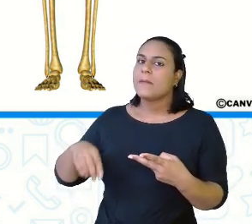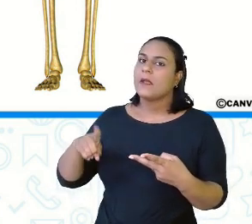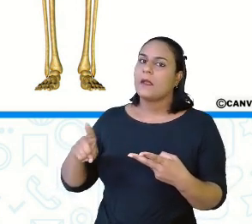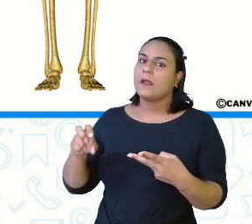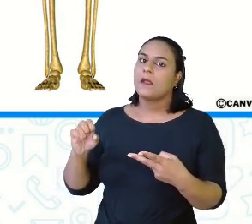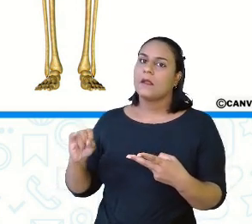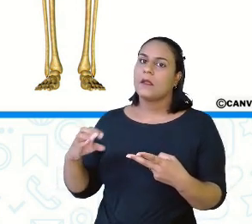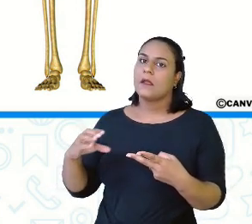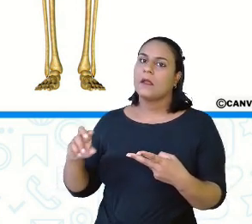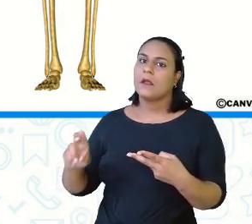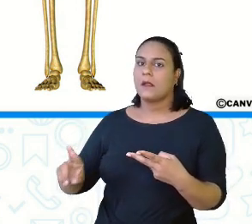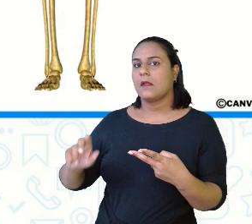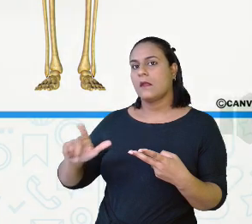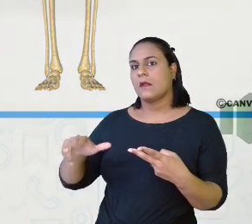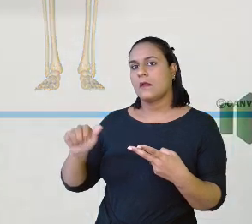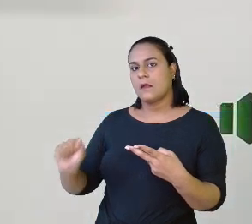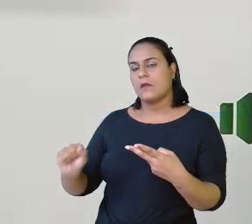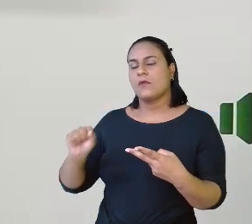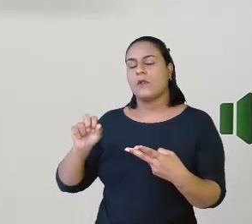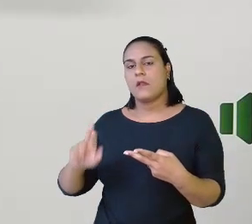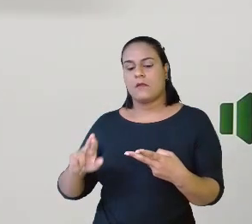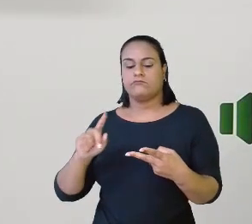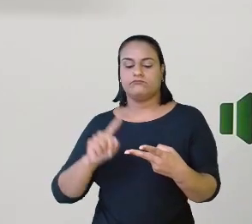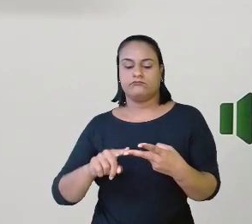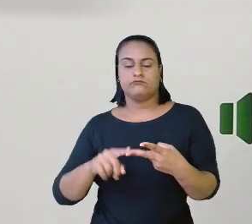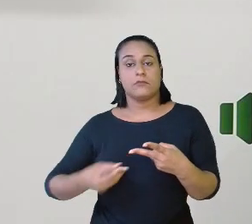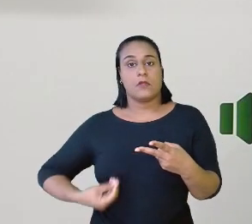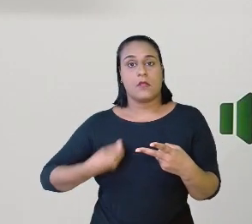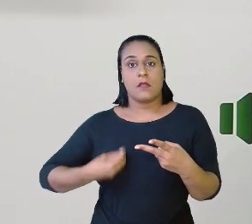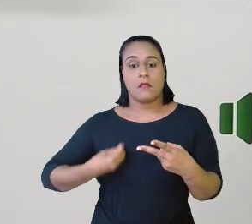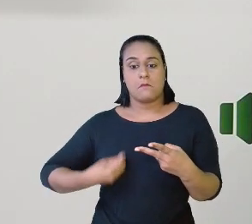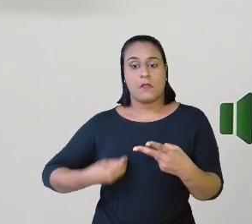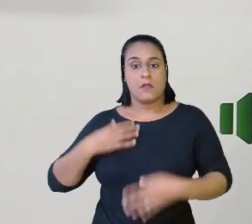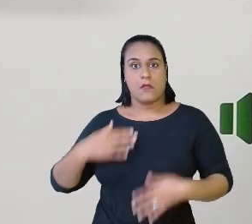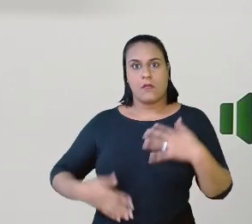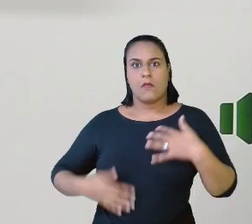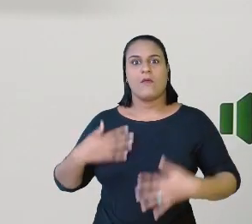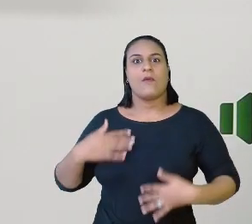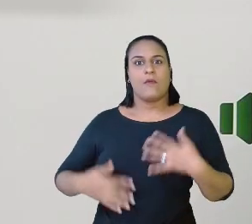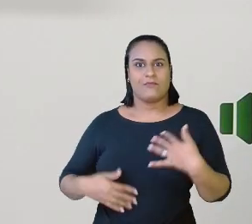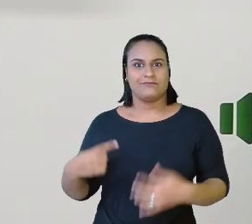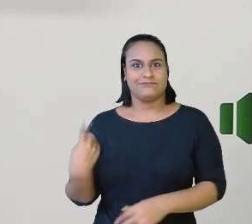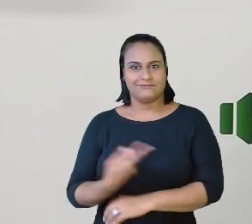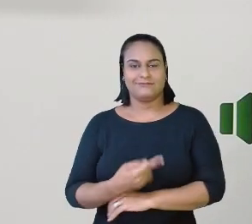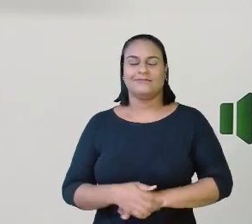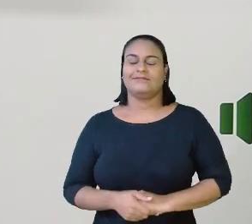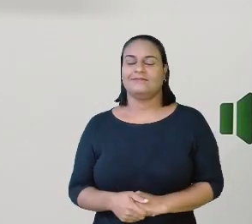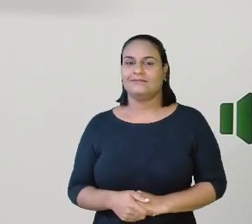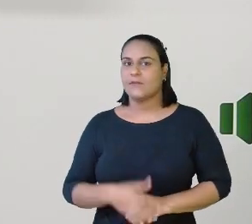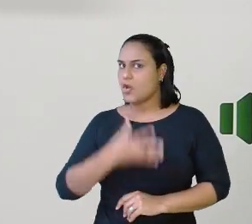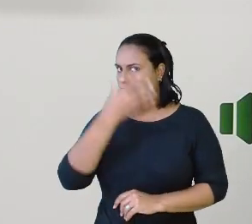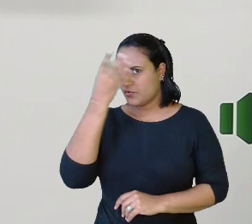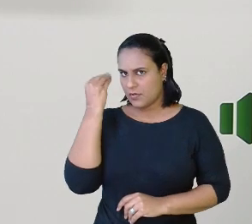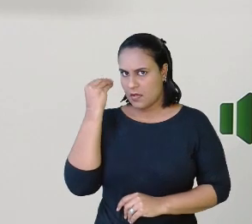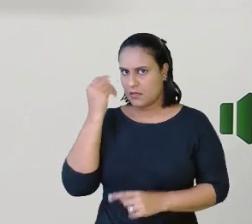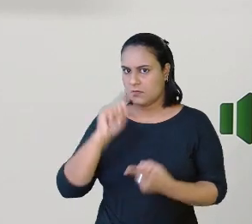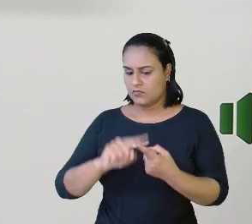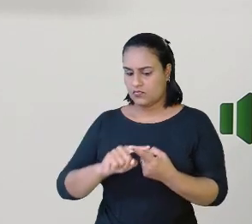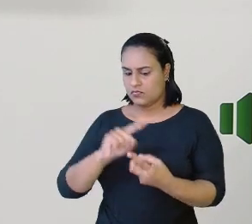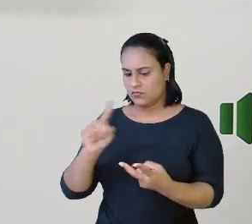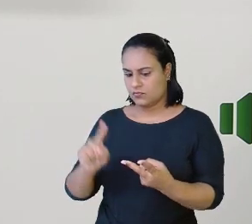de ossos que estão presentes no nosso corpo. Não esquece,